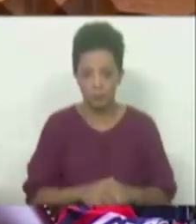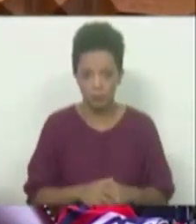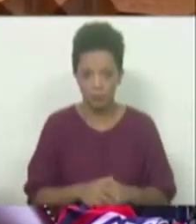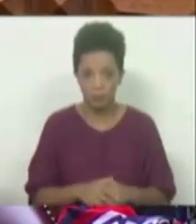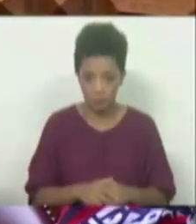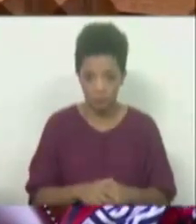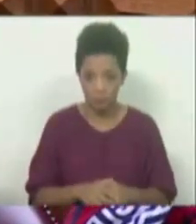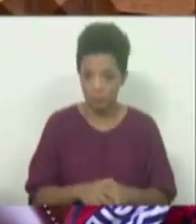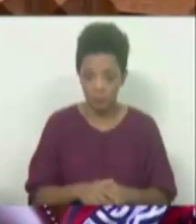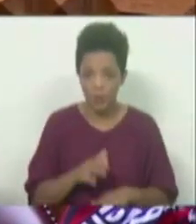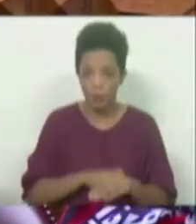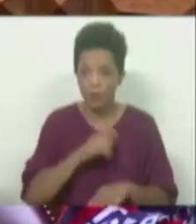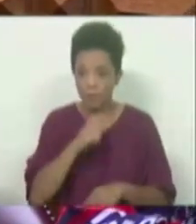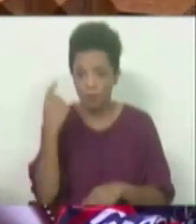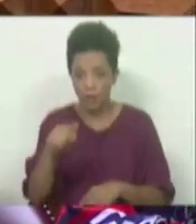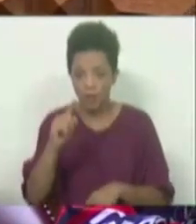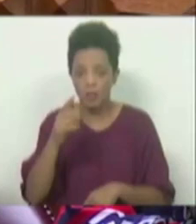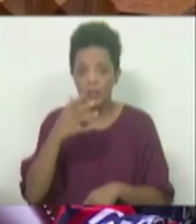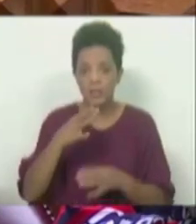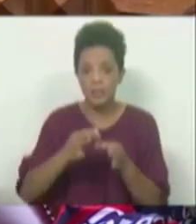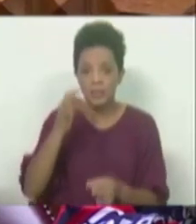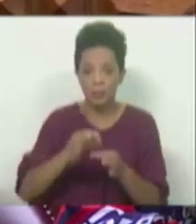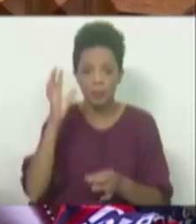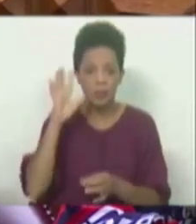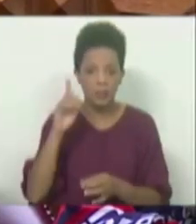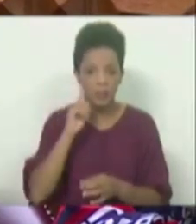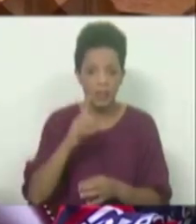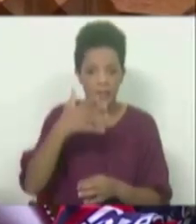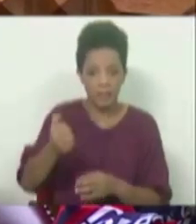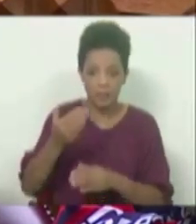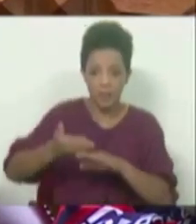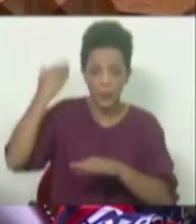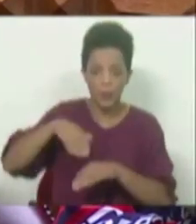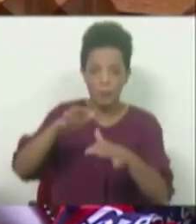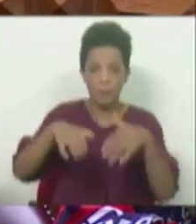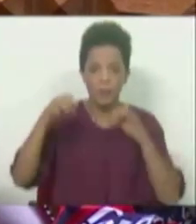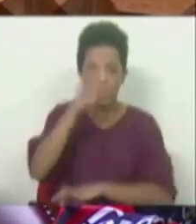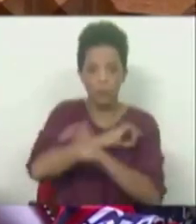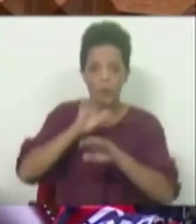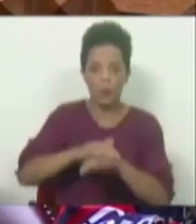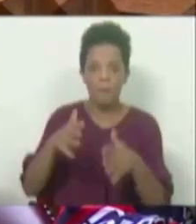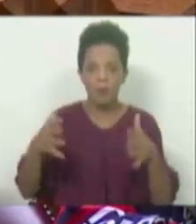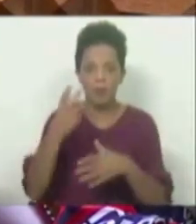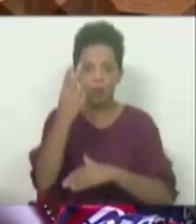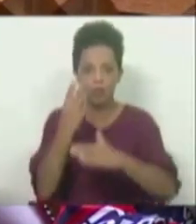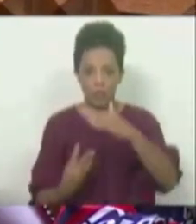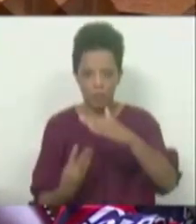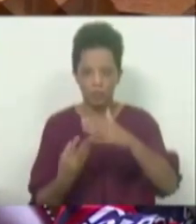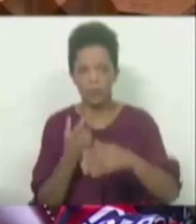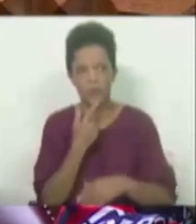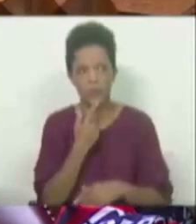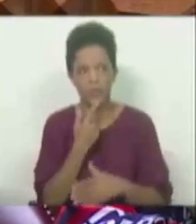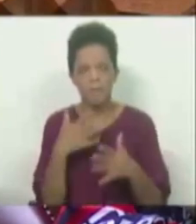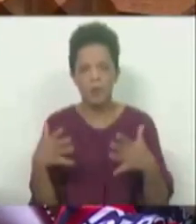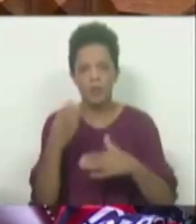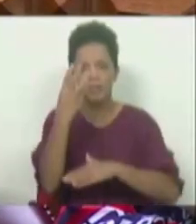E tanto não foi por falta de aviso que no passado dia 15 de setembro, o Parlamento Europeu, por uma maioria de 2/3, ou mais de, aliás, uma